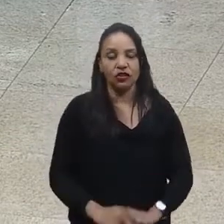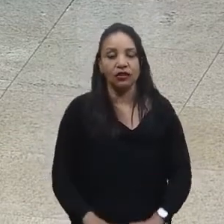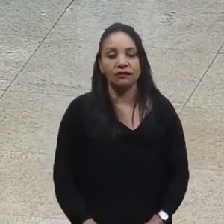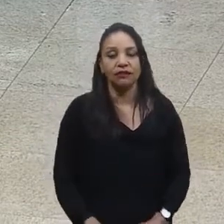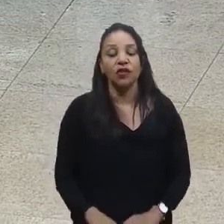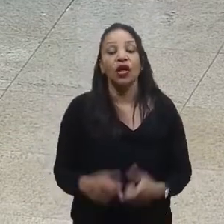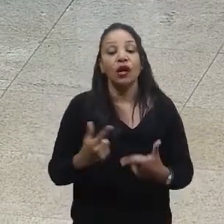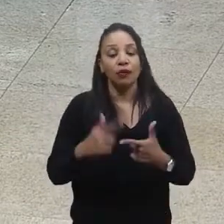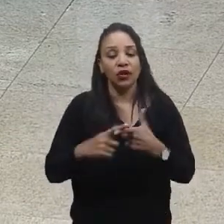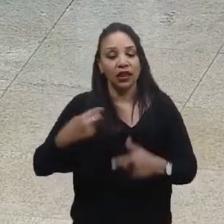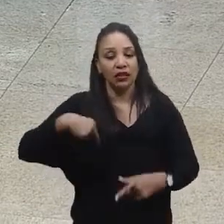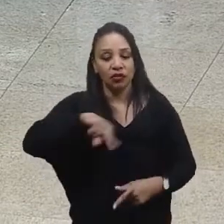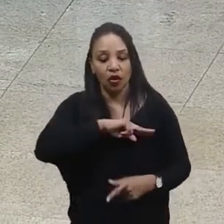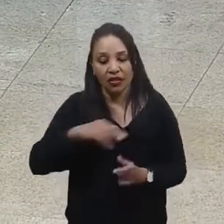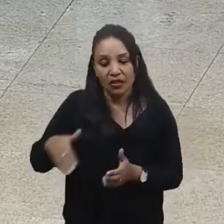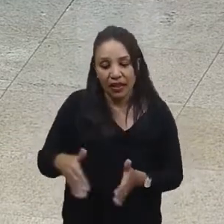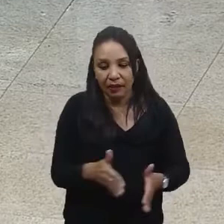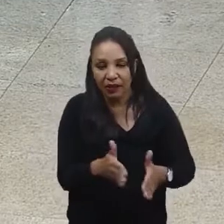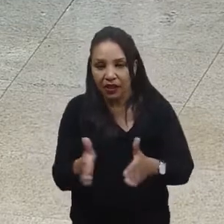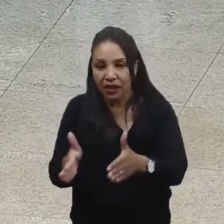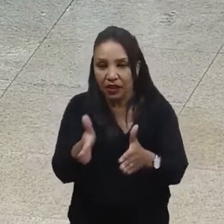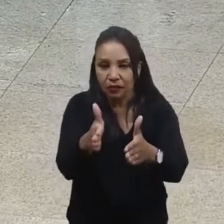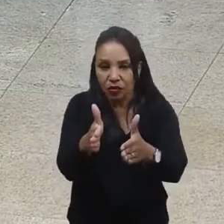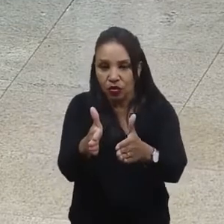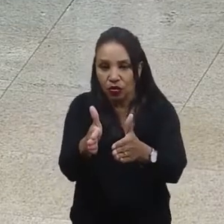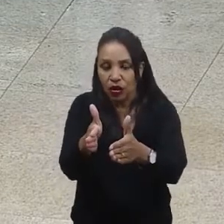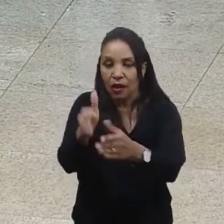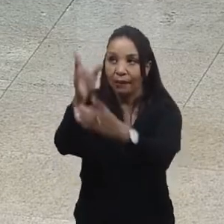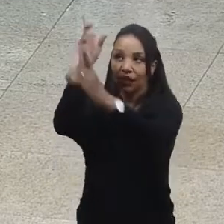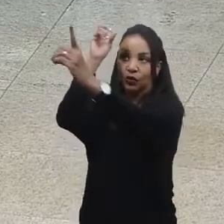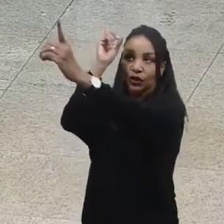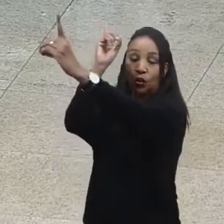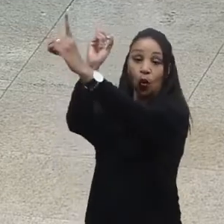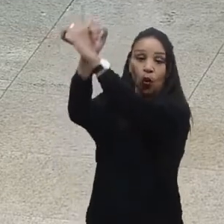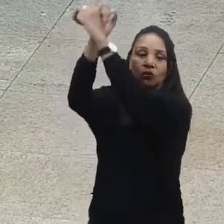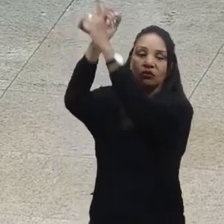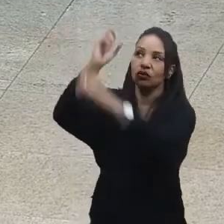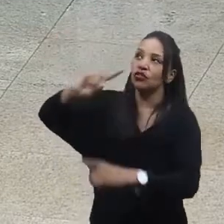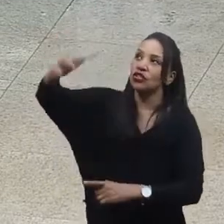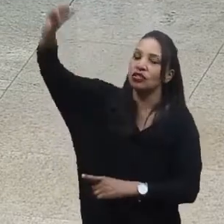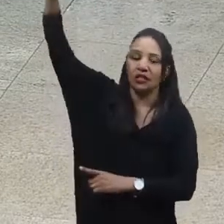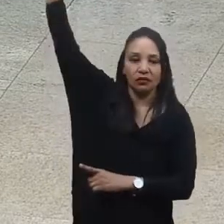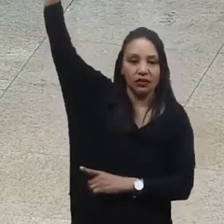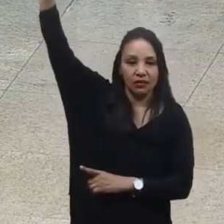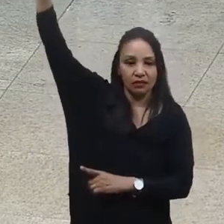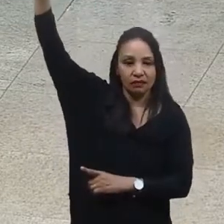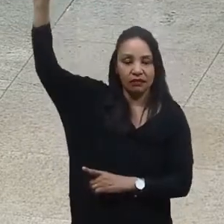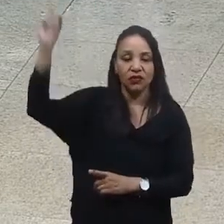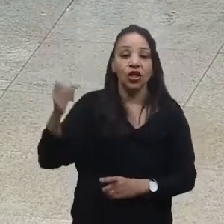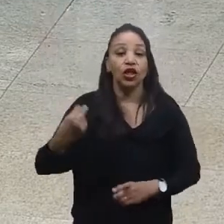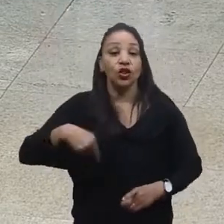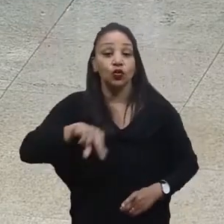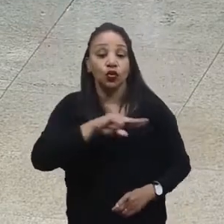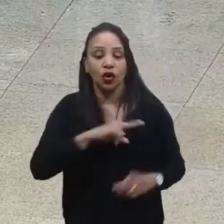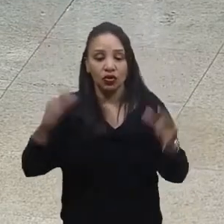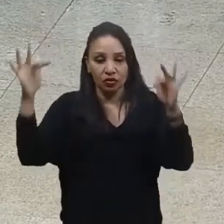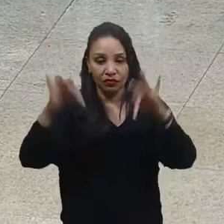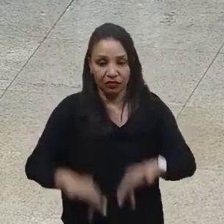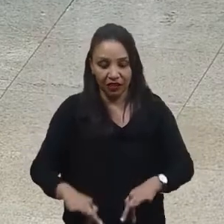nós caminhamos para Deus uma vida que ele nos deu como presente para alcançar o nosso fim